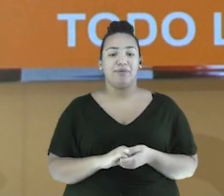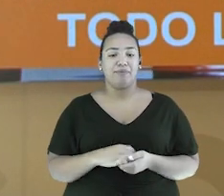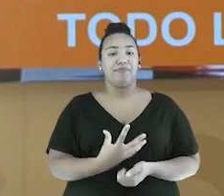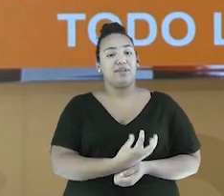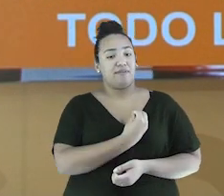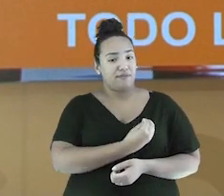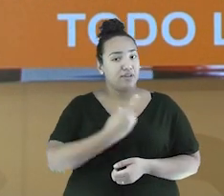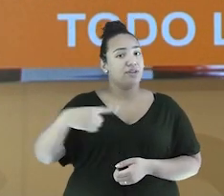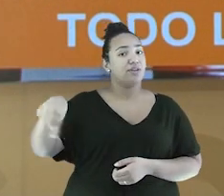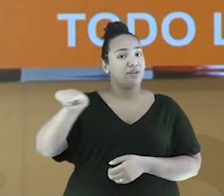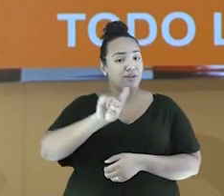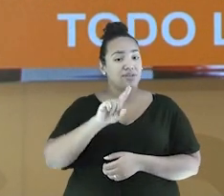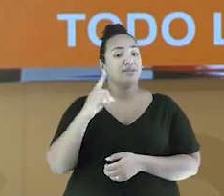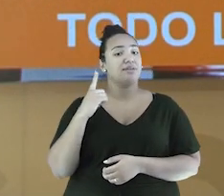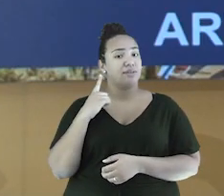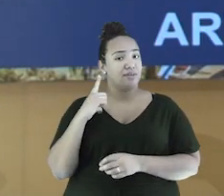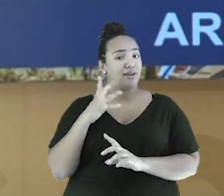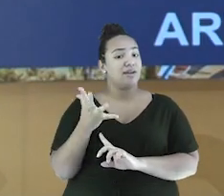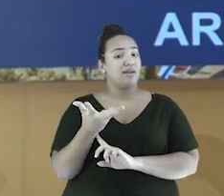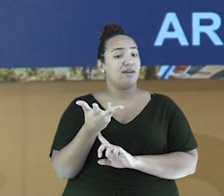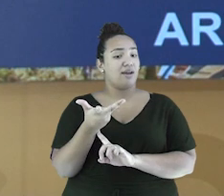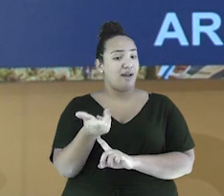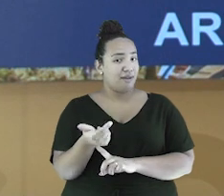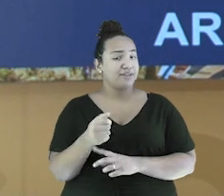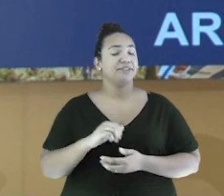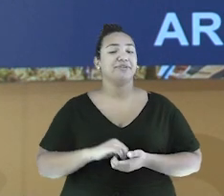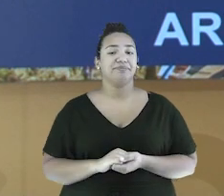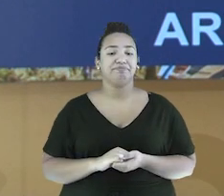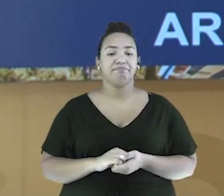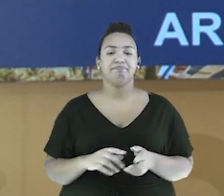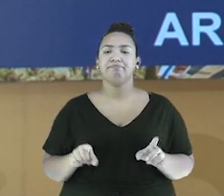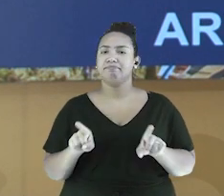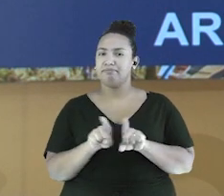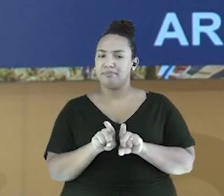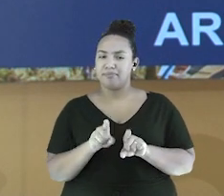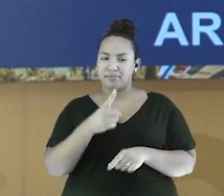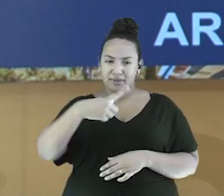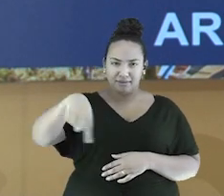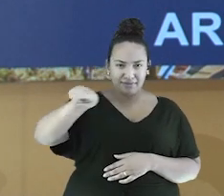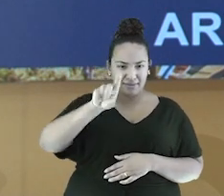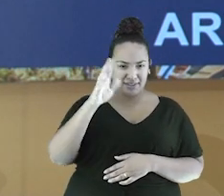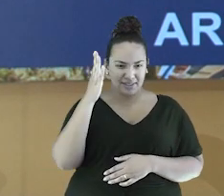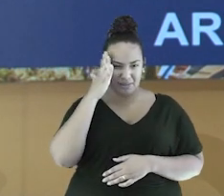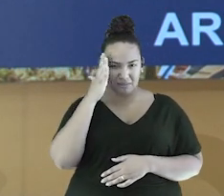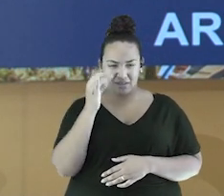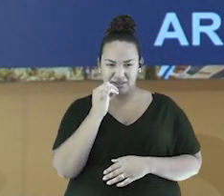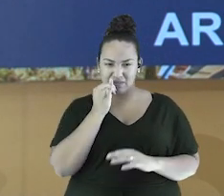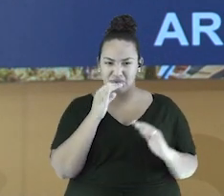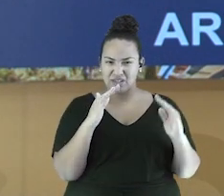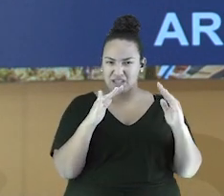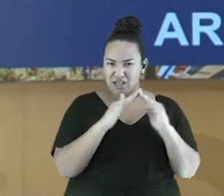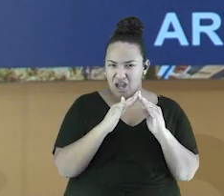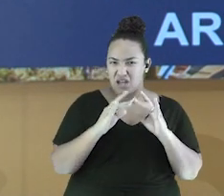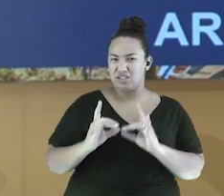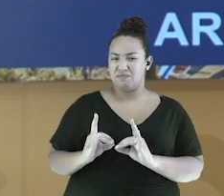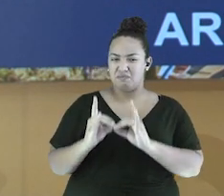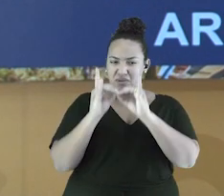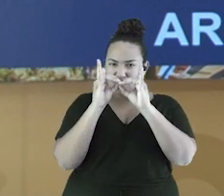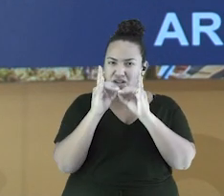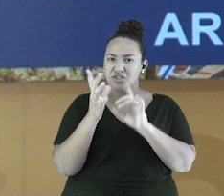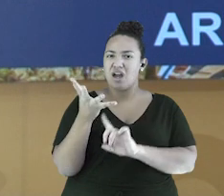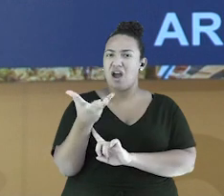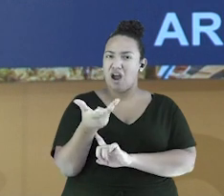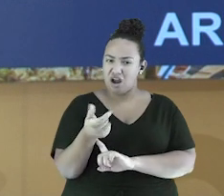sem arte. Outra coisa, vocês sabiam que até casas, prédios também podem ser obras de